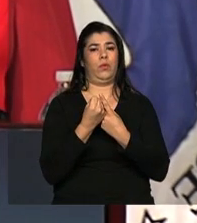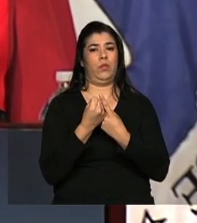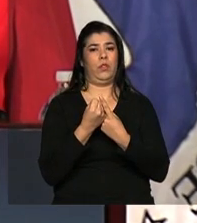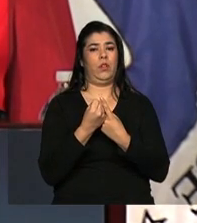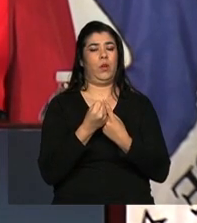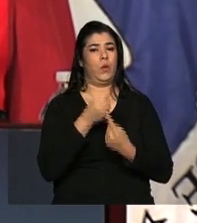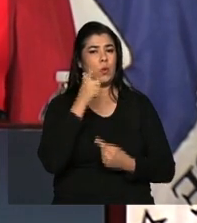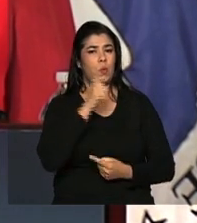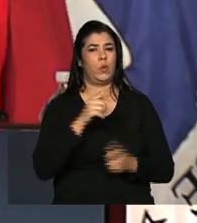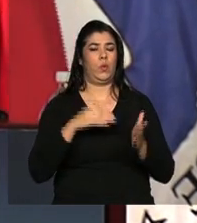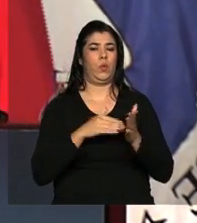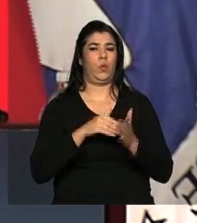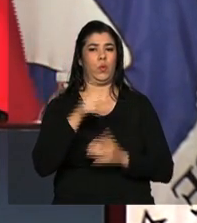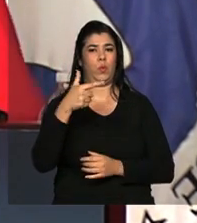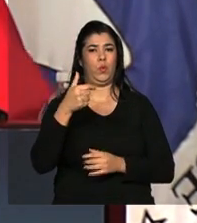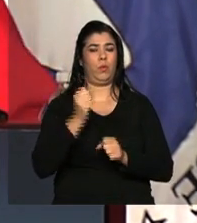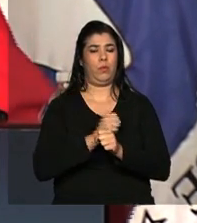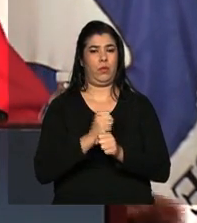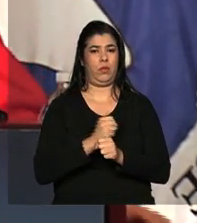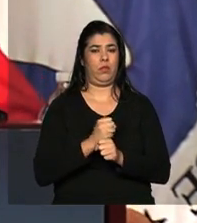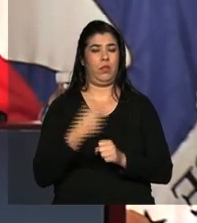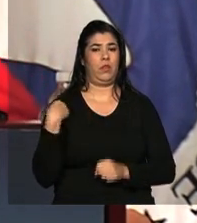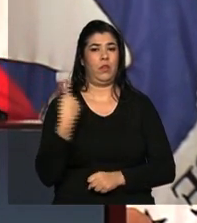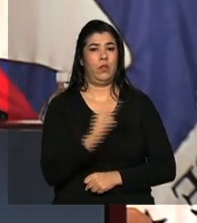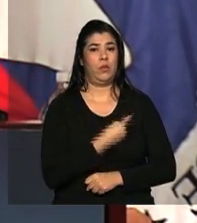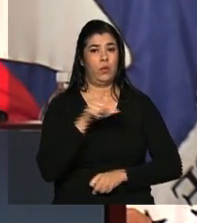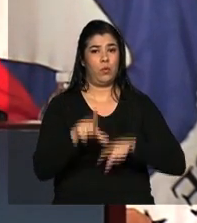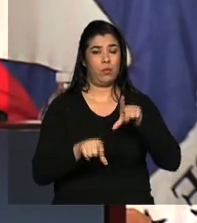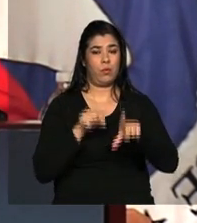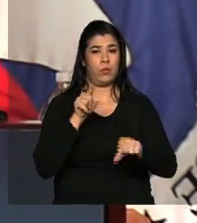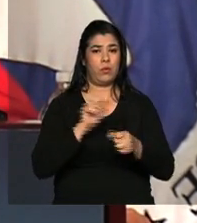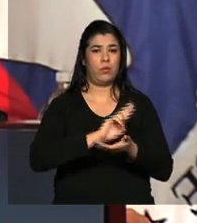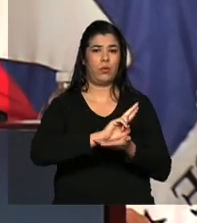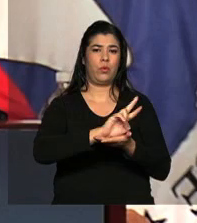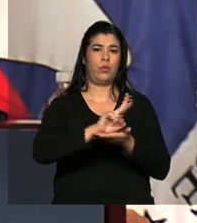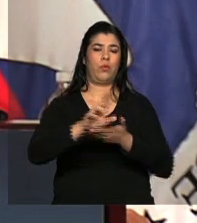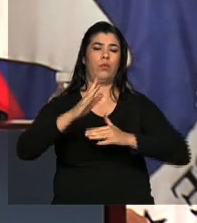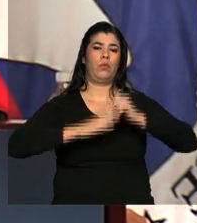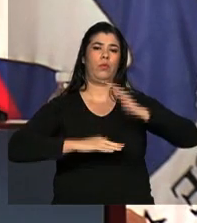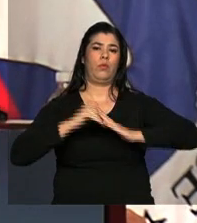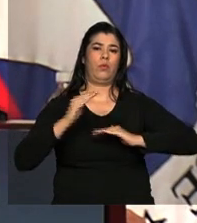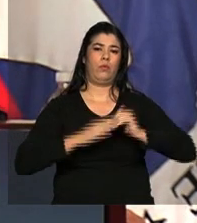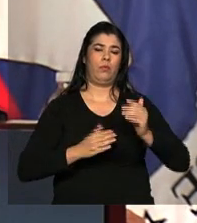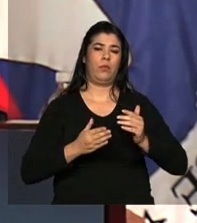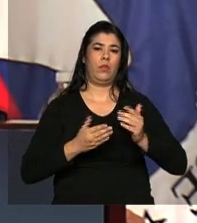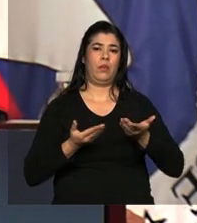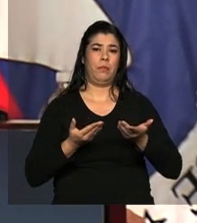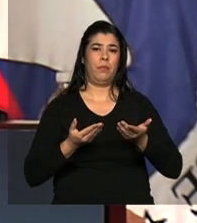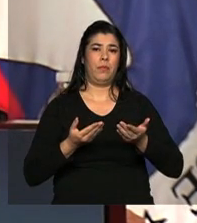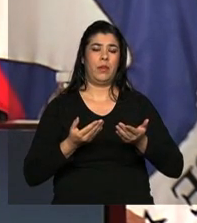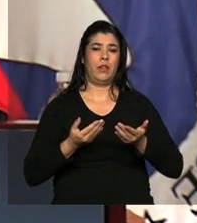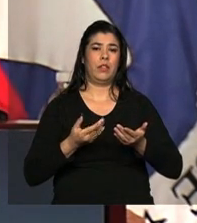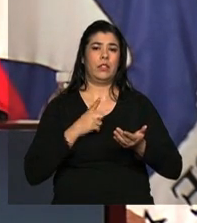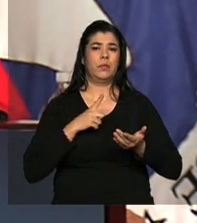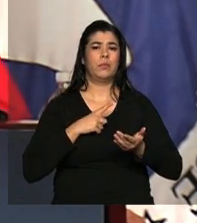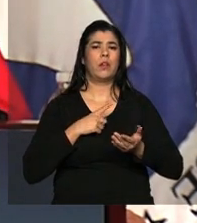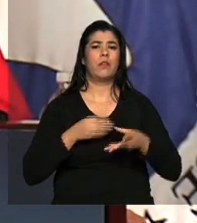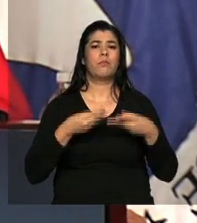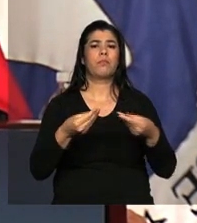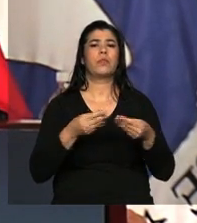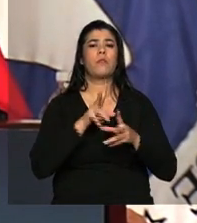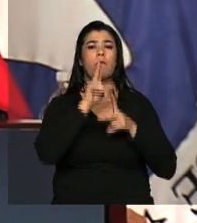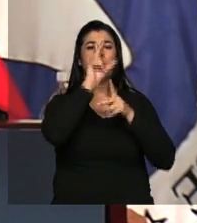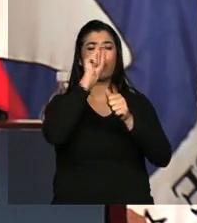últimos 12 anos, estamos adotando uma série de medidas para fortalecer a nossa economia,